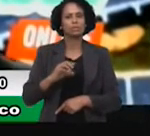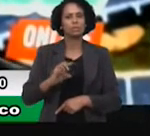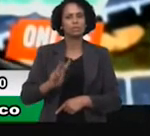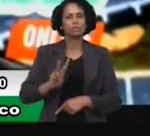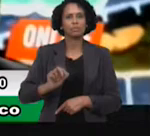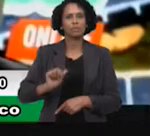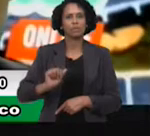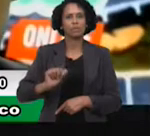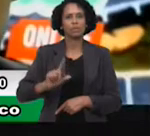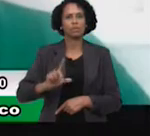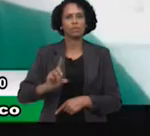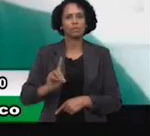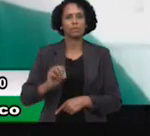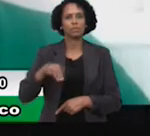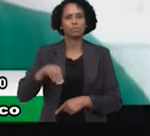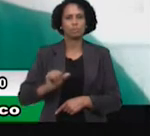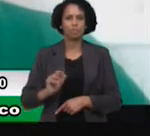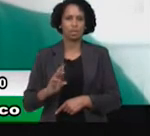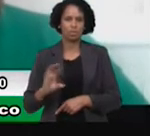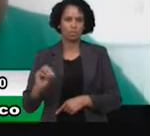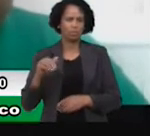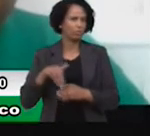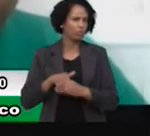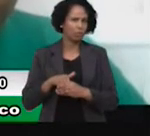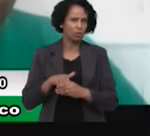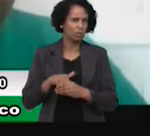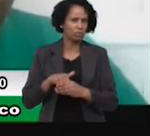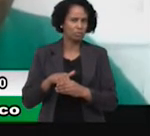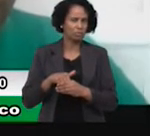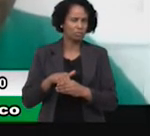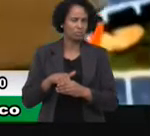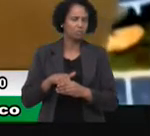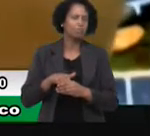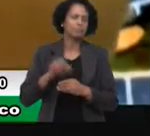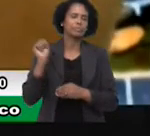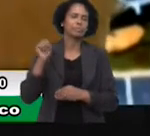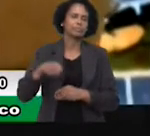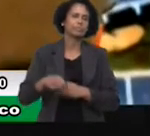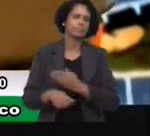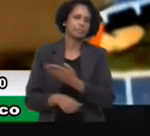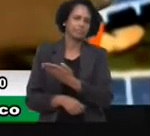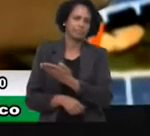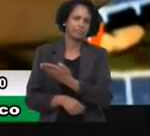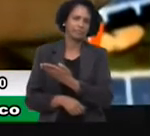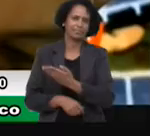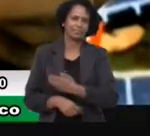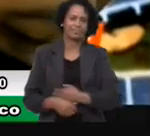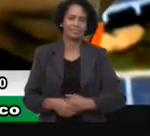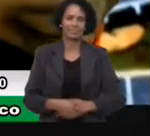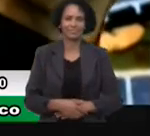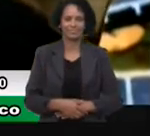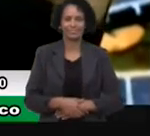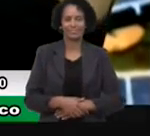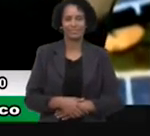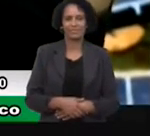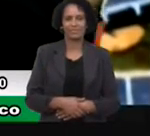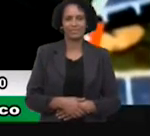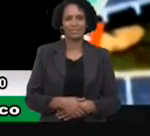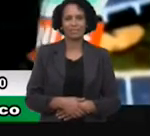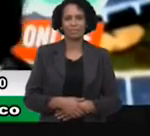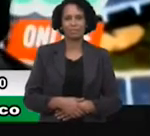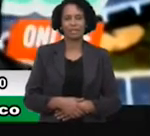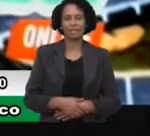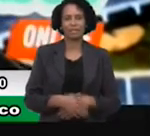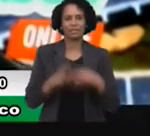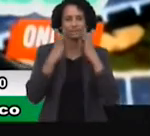Excelência? Voto sim, senhor secretário. Registrado o voto sim do nobre vereador Valdomiro Ventura. Atenção, senhores vereadores, para